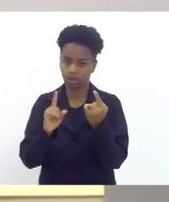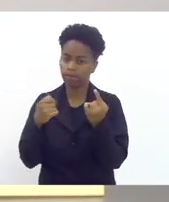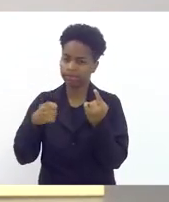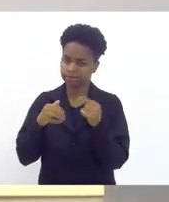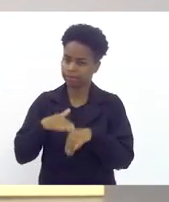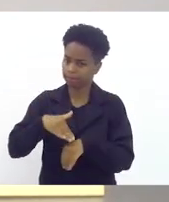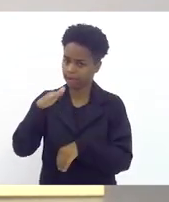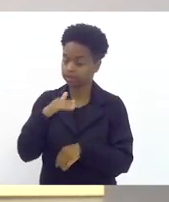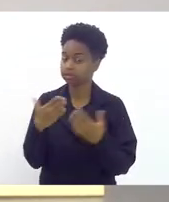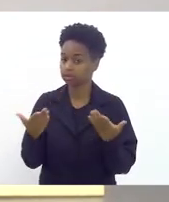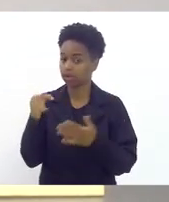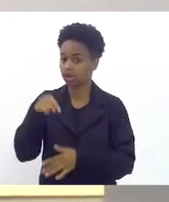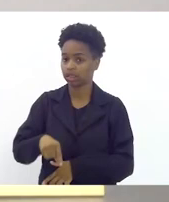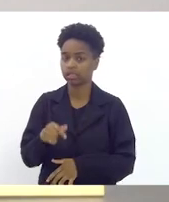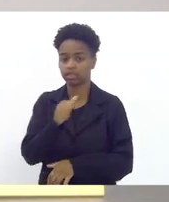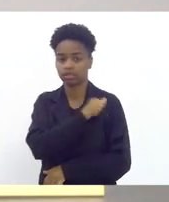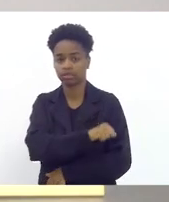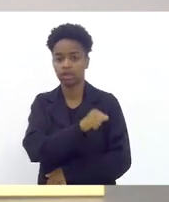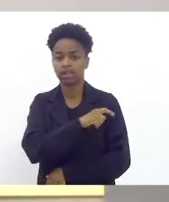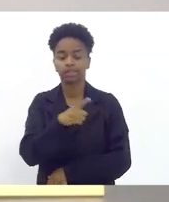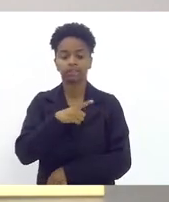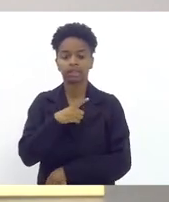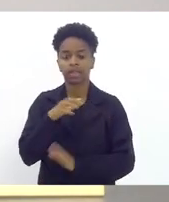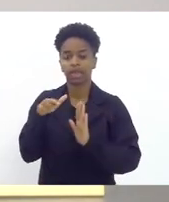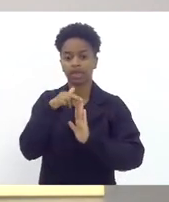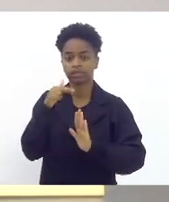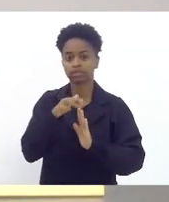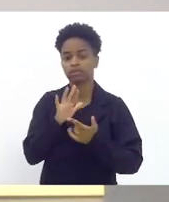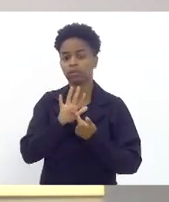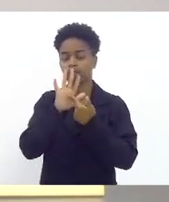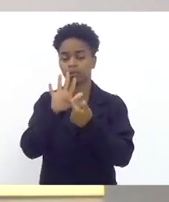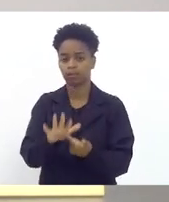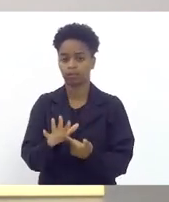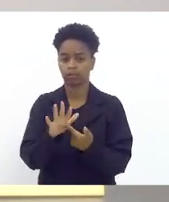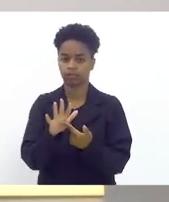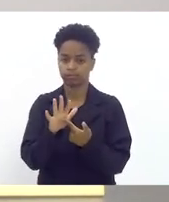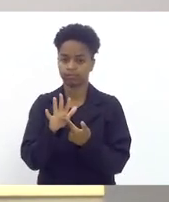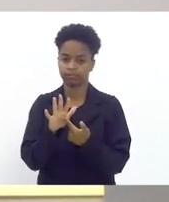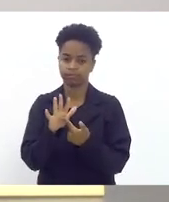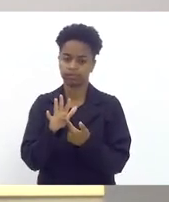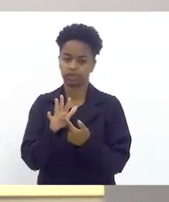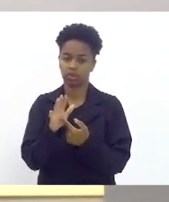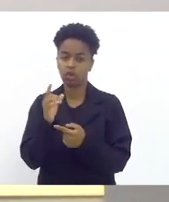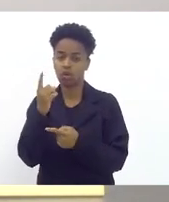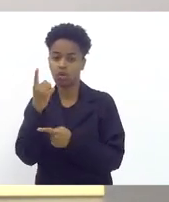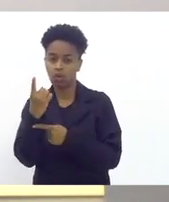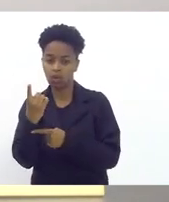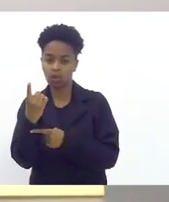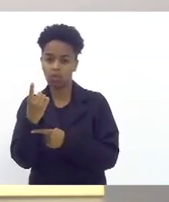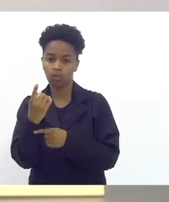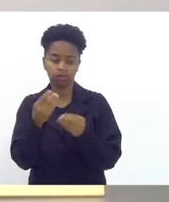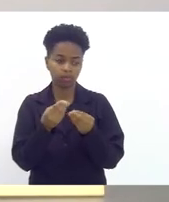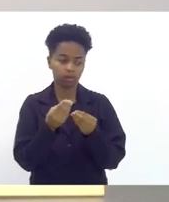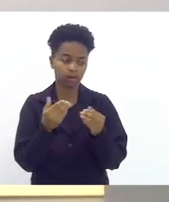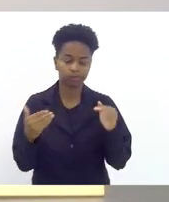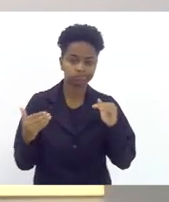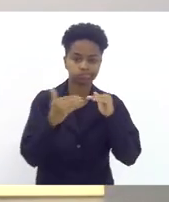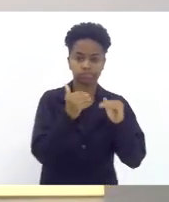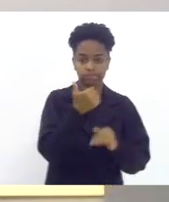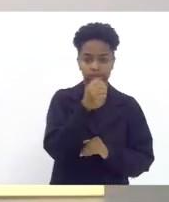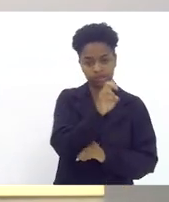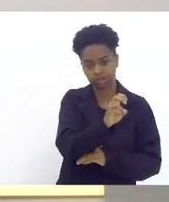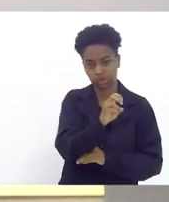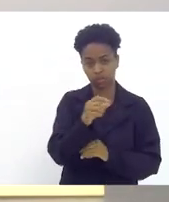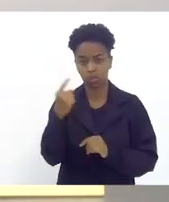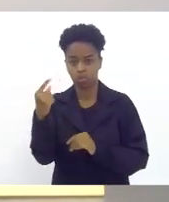que isso então aqui no estado a gente tem uma resolução que estabelece né pelo menos um para cinco e dali chegando até muito mais um para 10